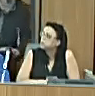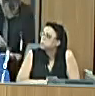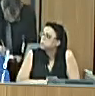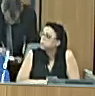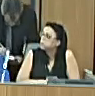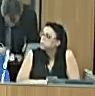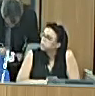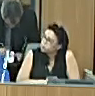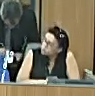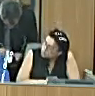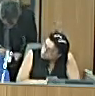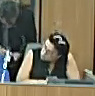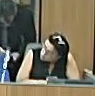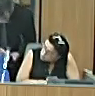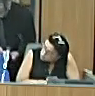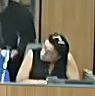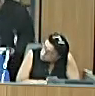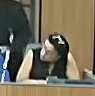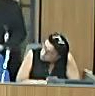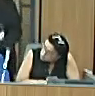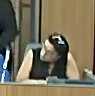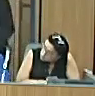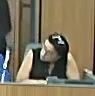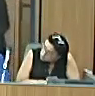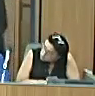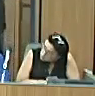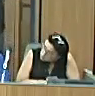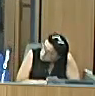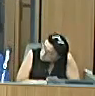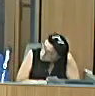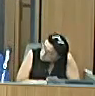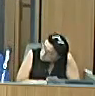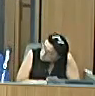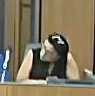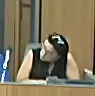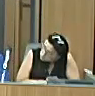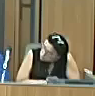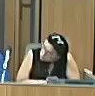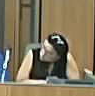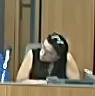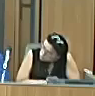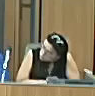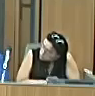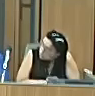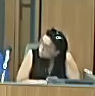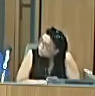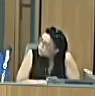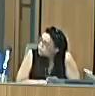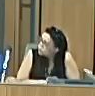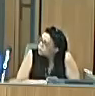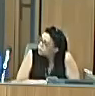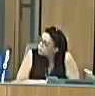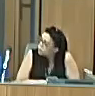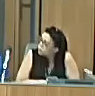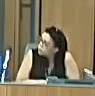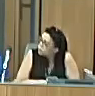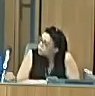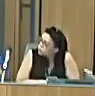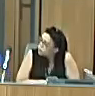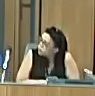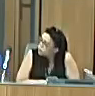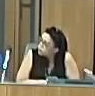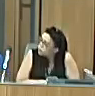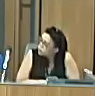de bater e entender o que está acontecendo pra saber o que pode ser feito que poderia ser feito o que não está sendo